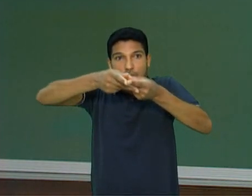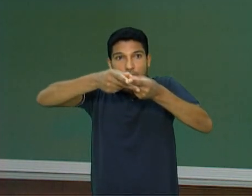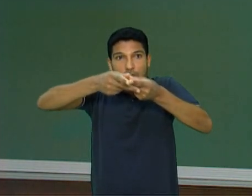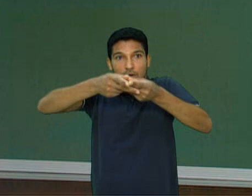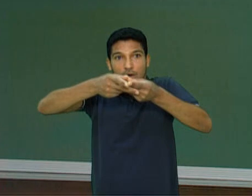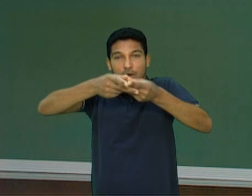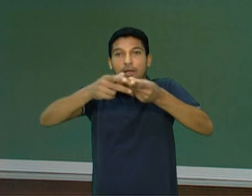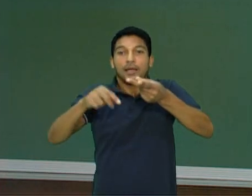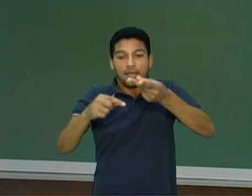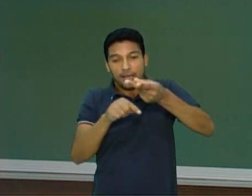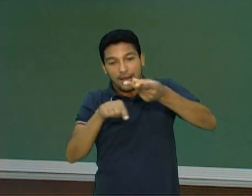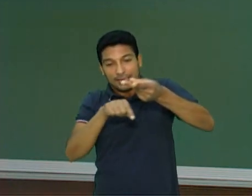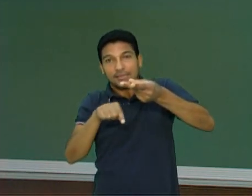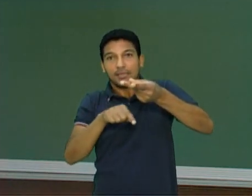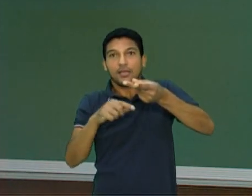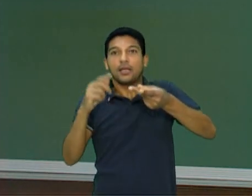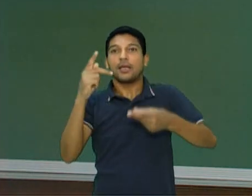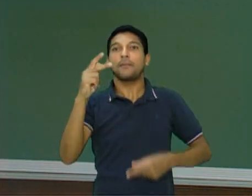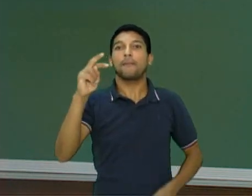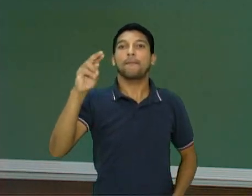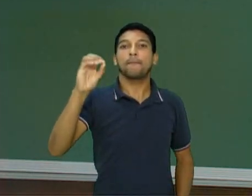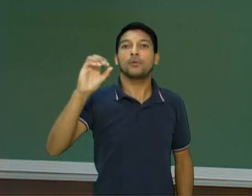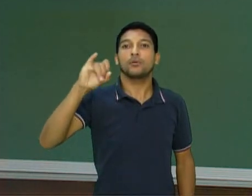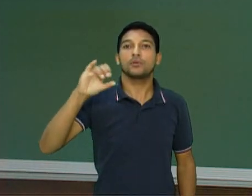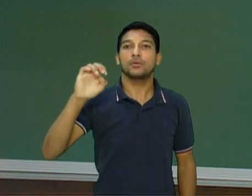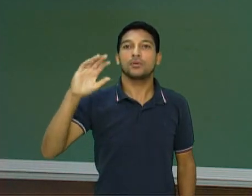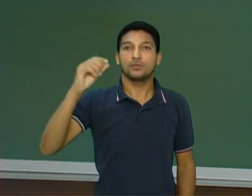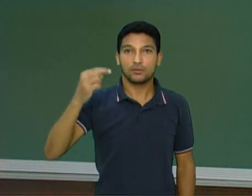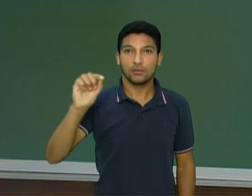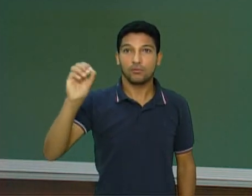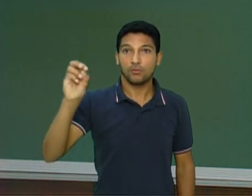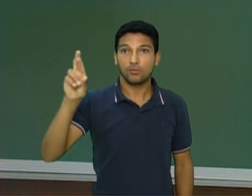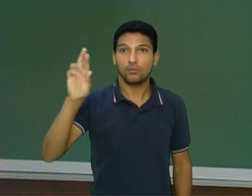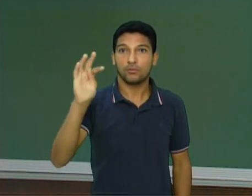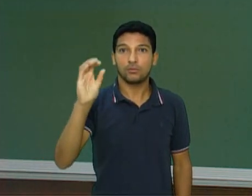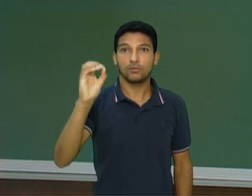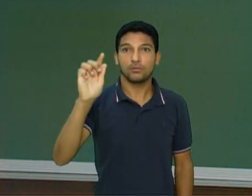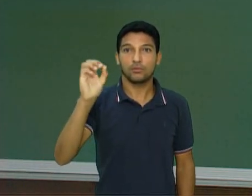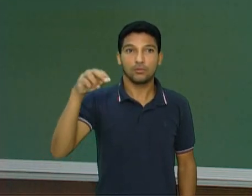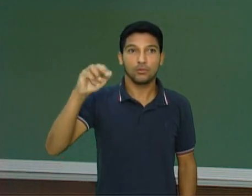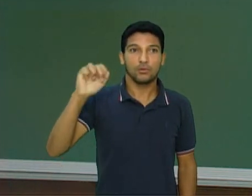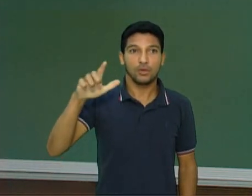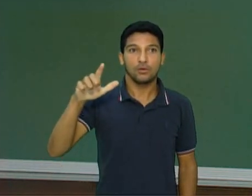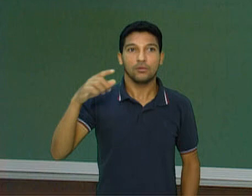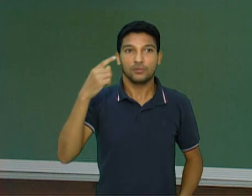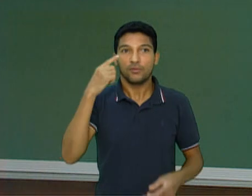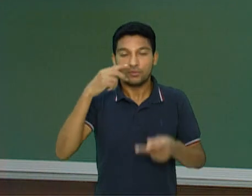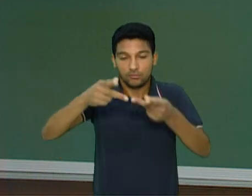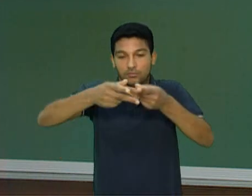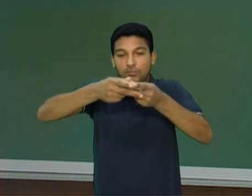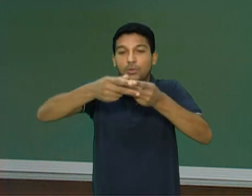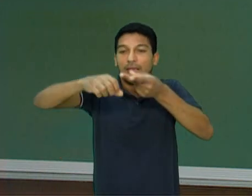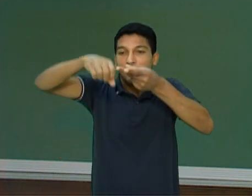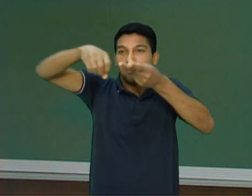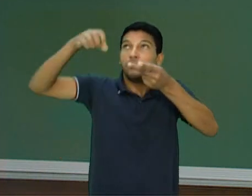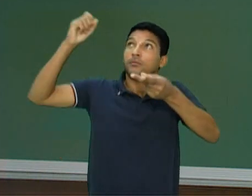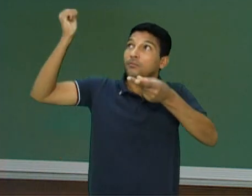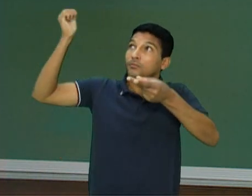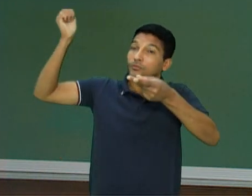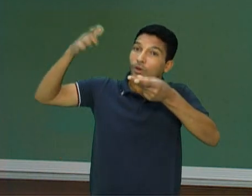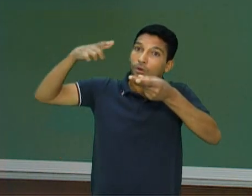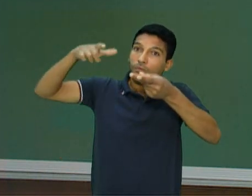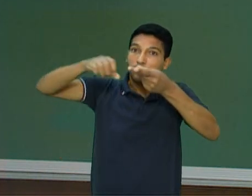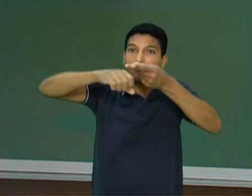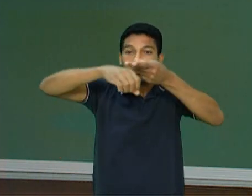os pontos do triângulo, aqui eu tenho indicando apenas os vértices do triângulo, né, projetados aqui nesse plano, mas a gente tem que entender